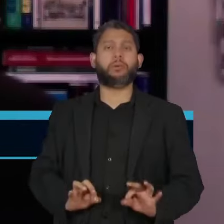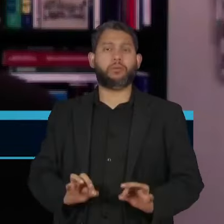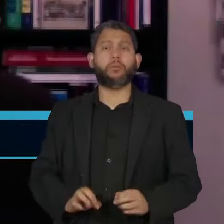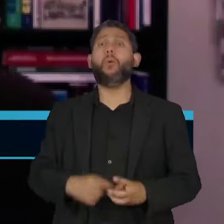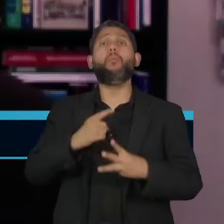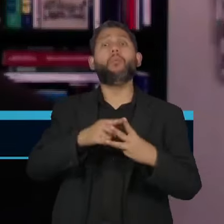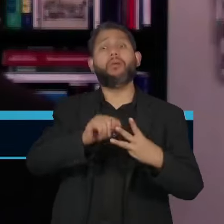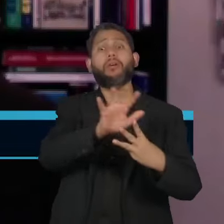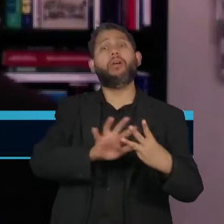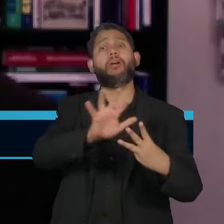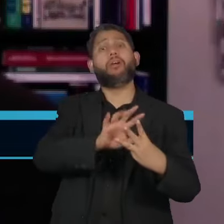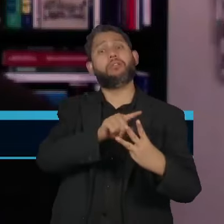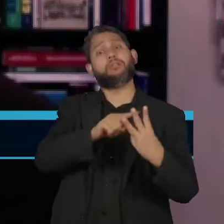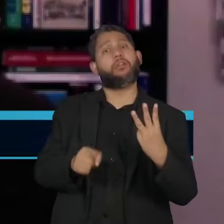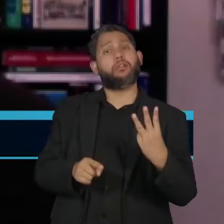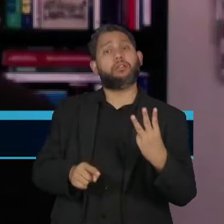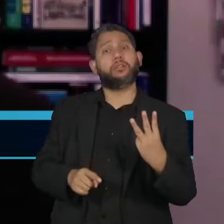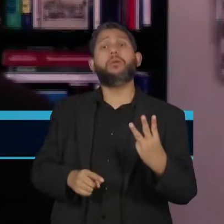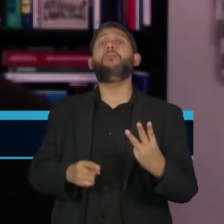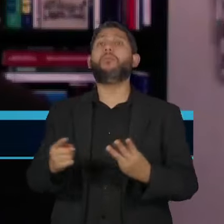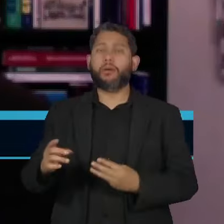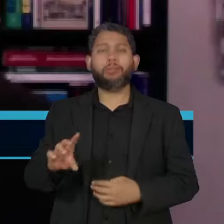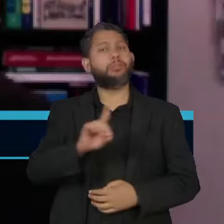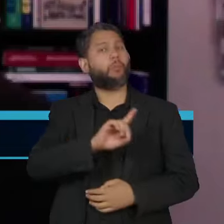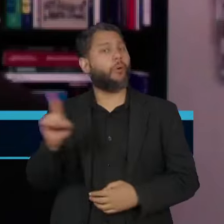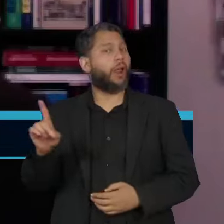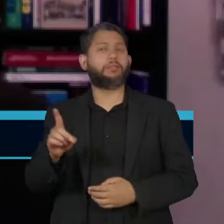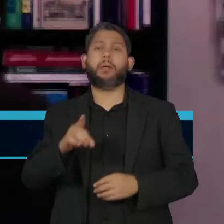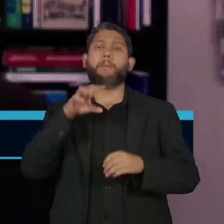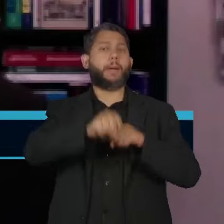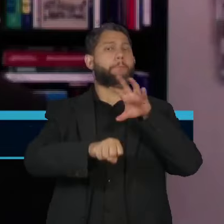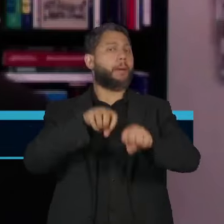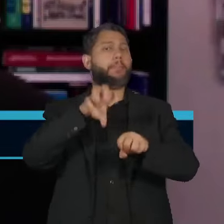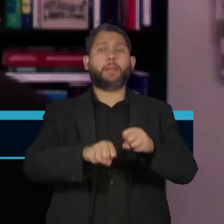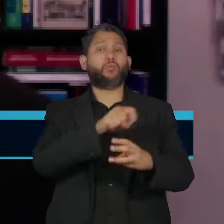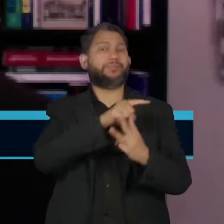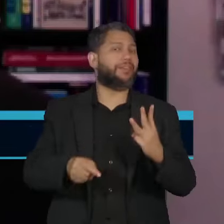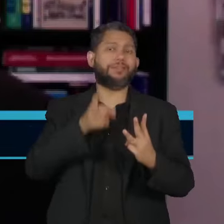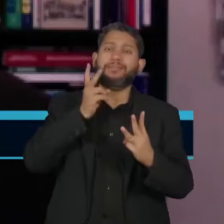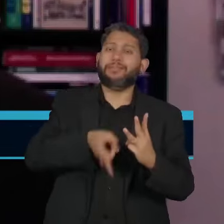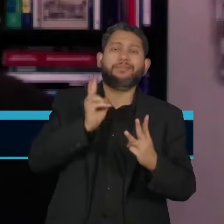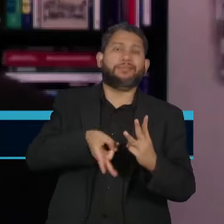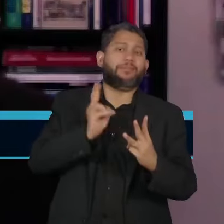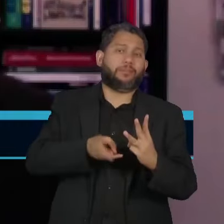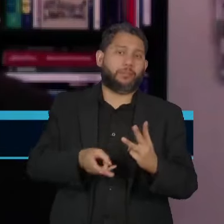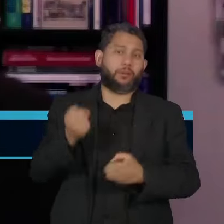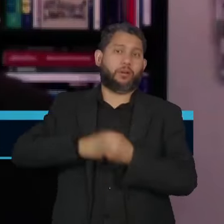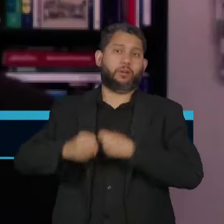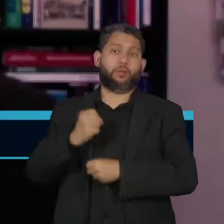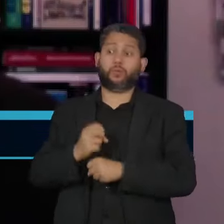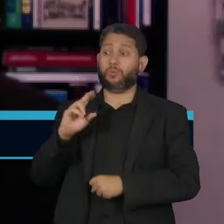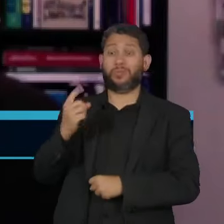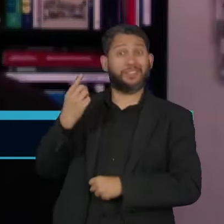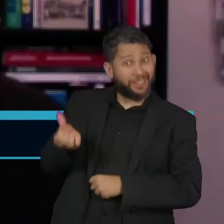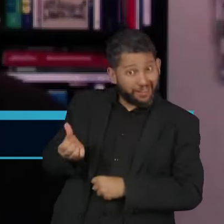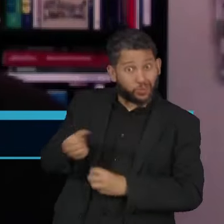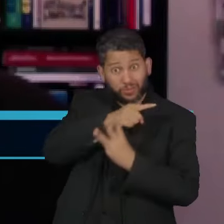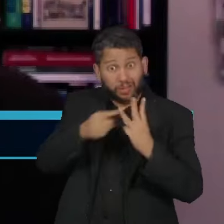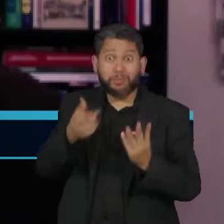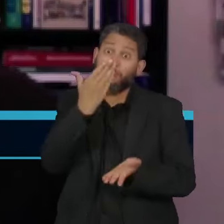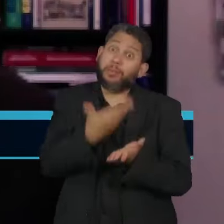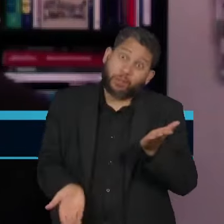Porque recorrentemente os democratas costumam ganhar esses três estados juntos. Em 2016 eles perderam os três estados,